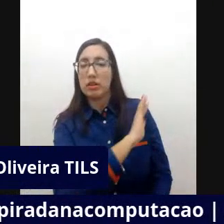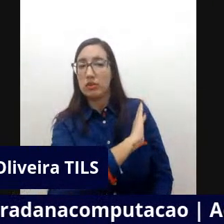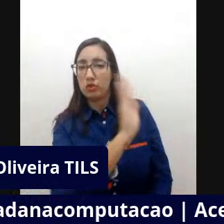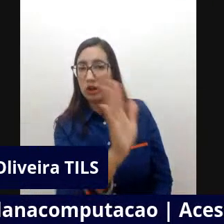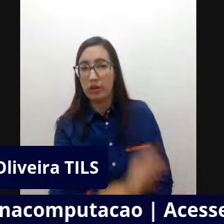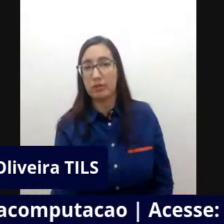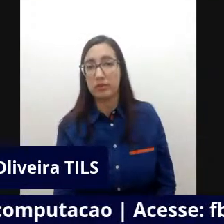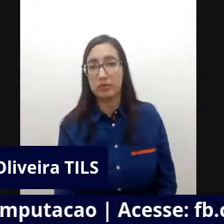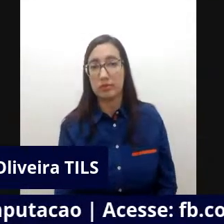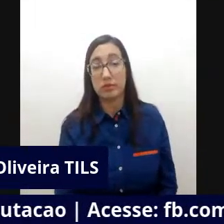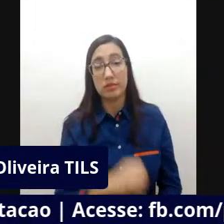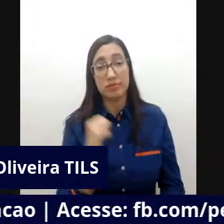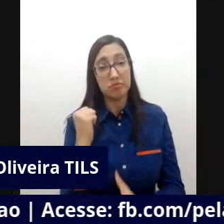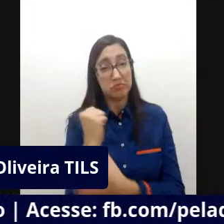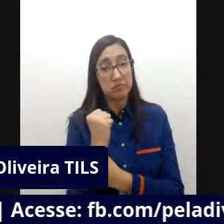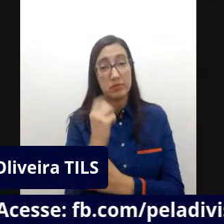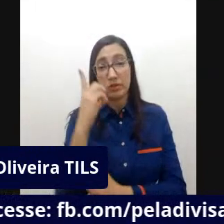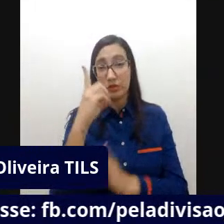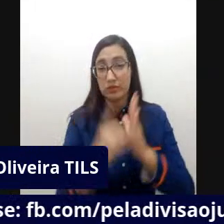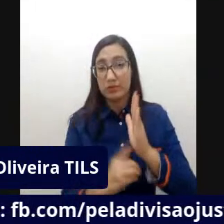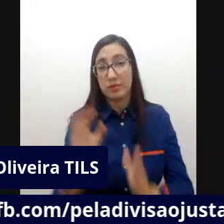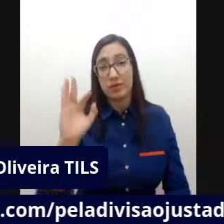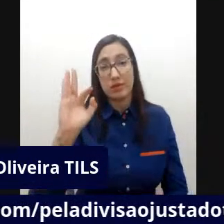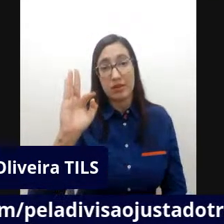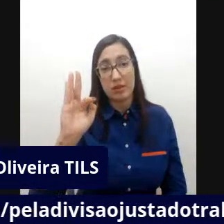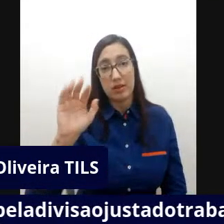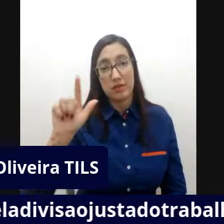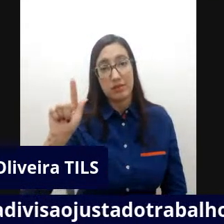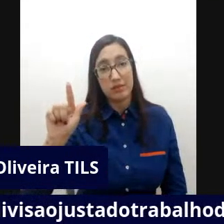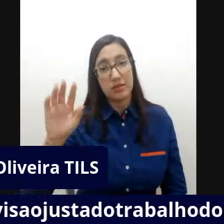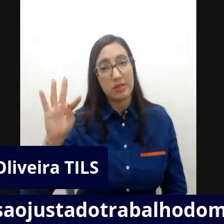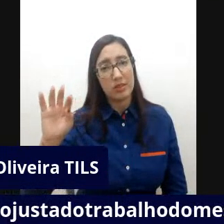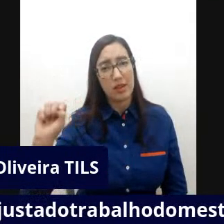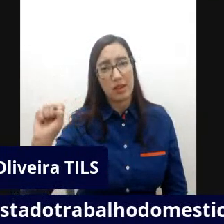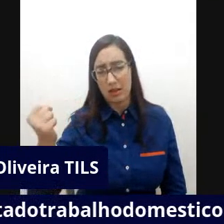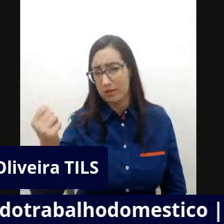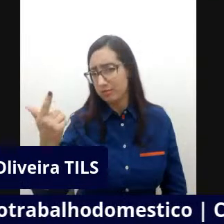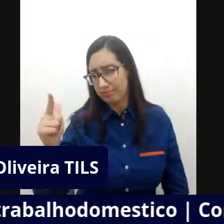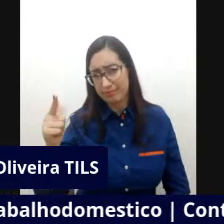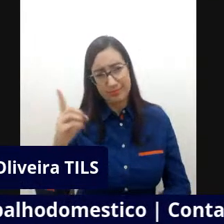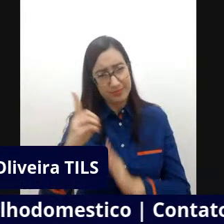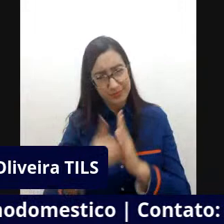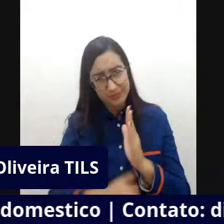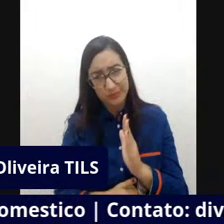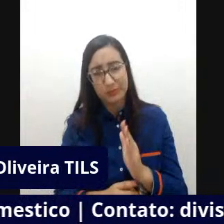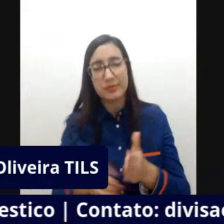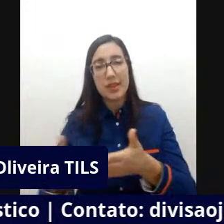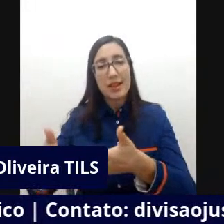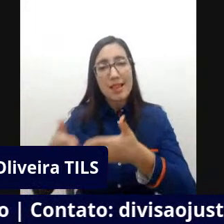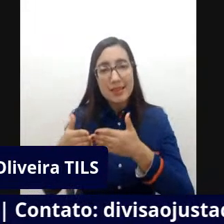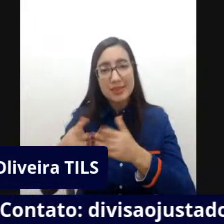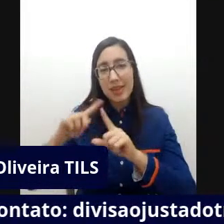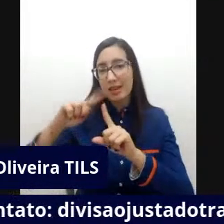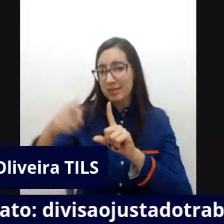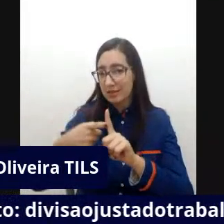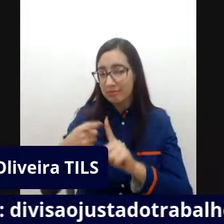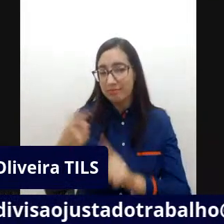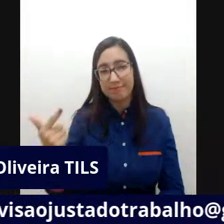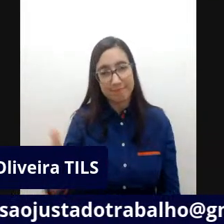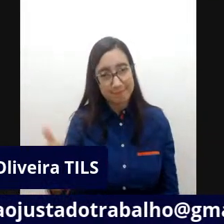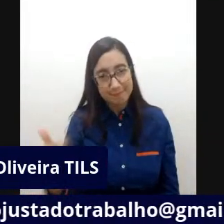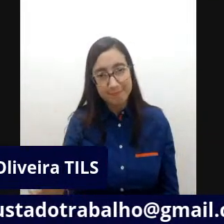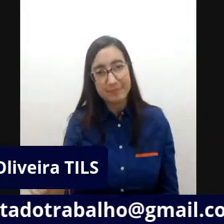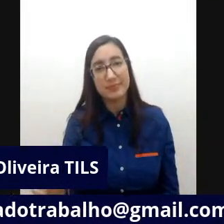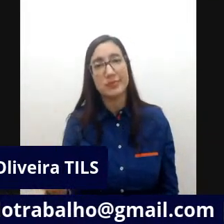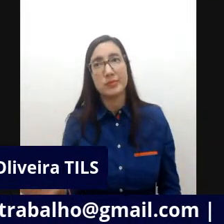ela descansar, ela só vai ter aquela licença maternidade. Ela não vai ter férias. Para ela tirar 15